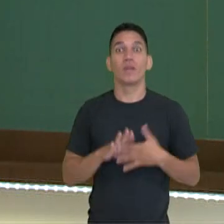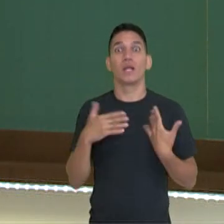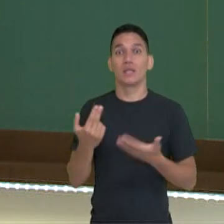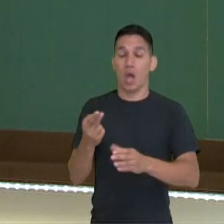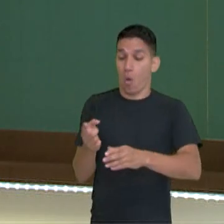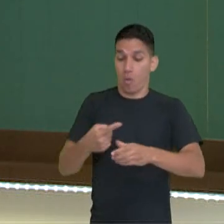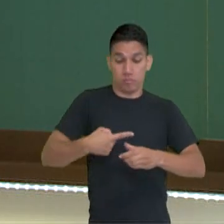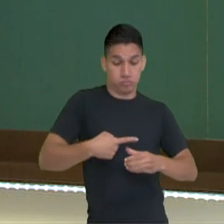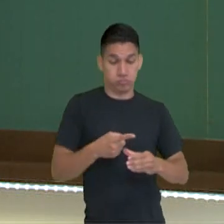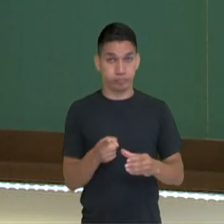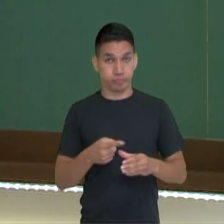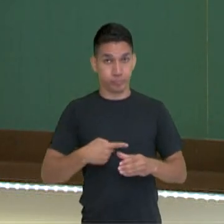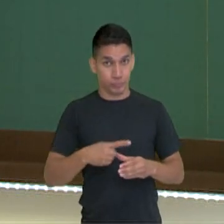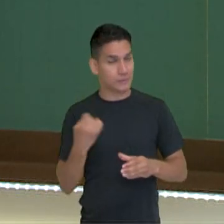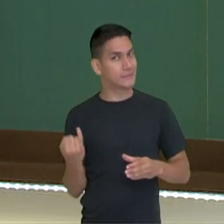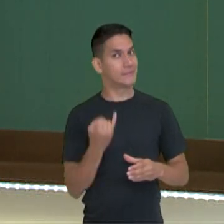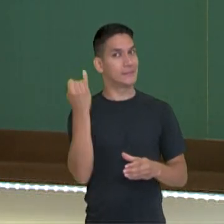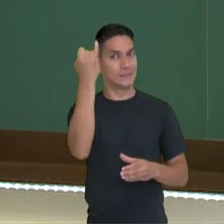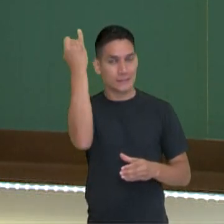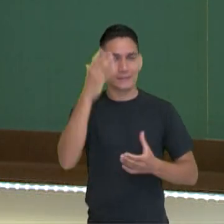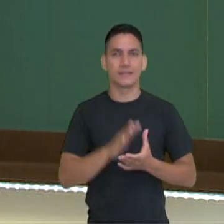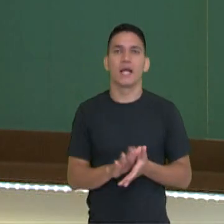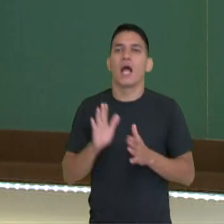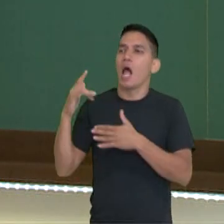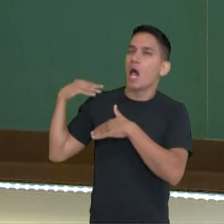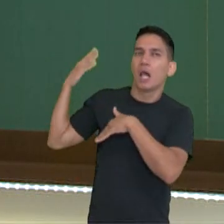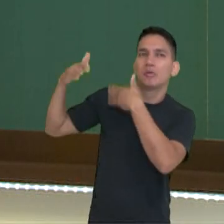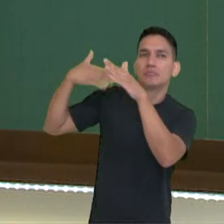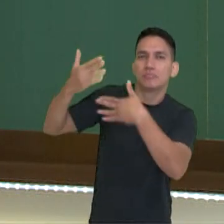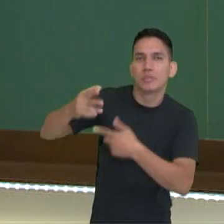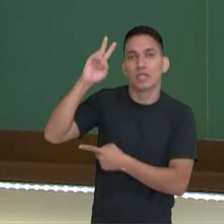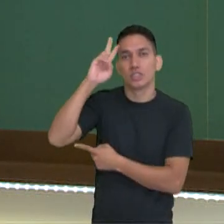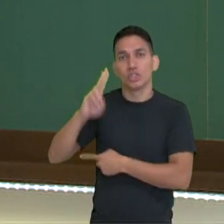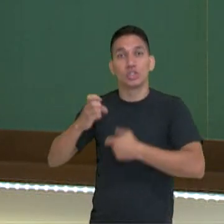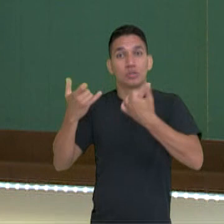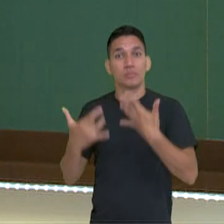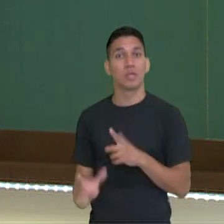instrumento bem importante e a história diz ali que